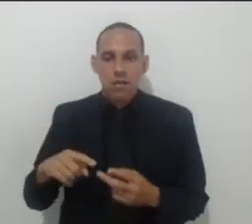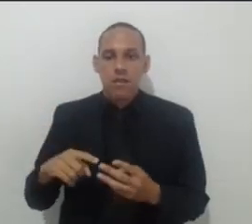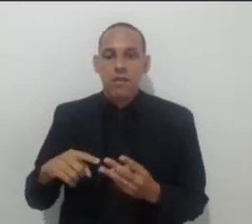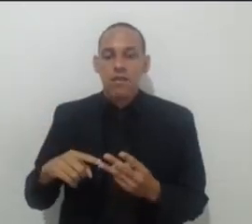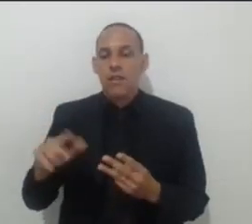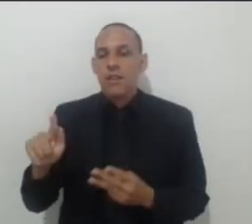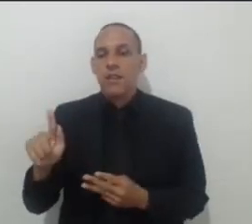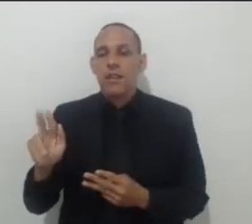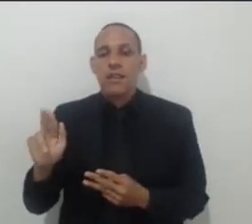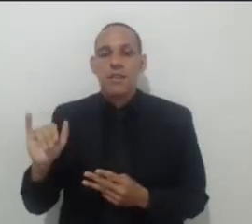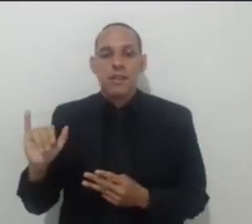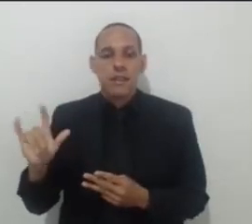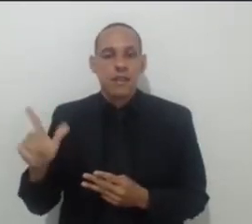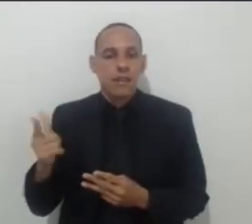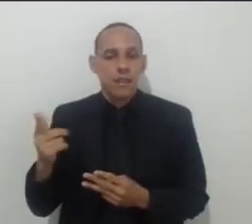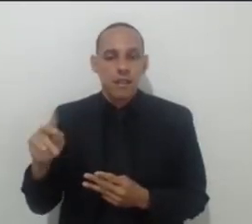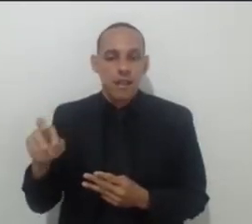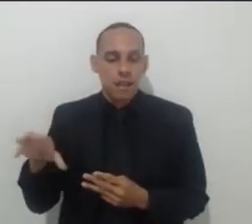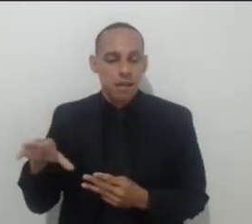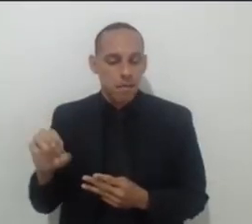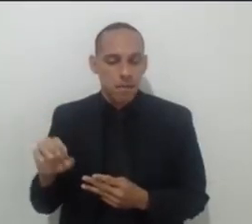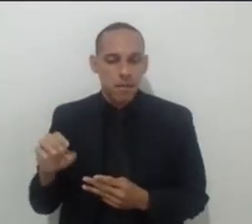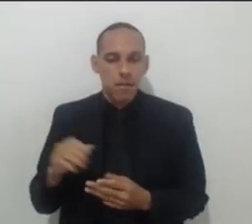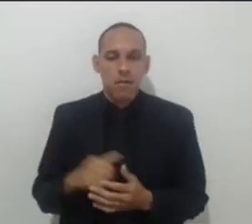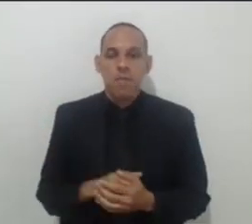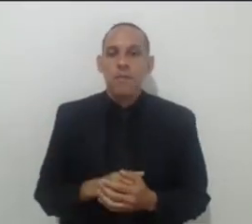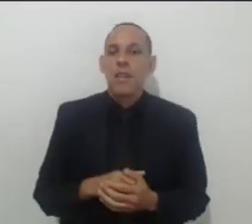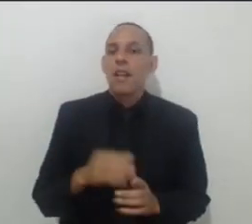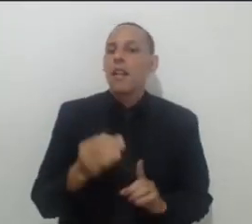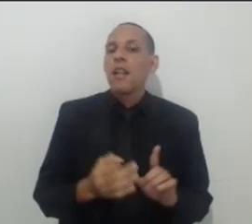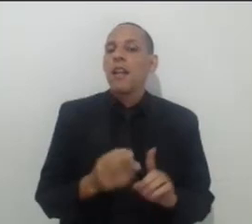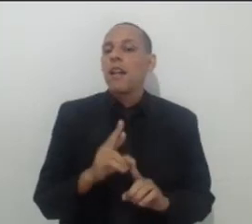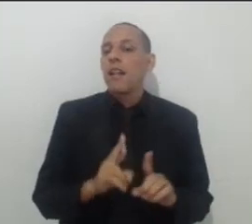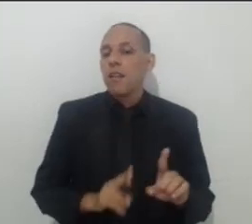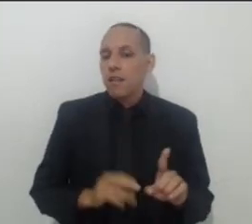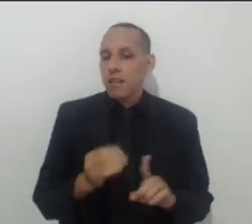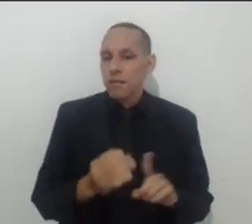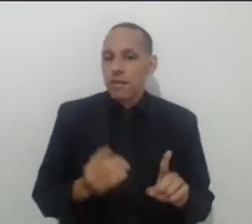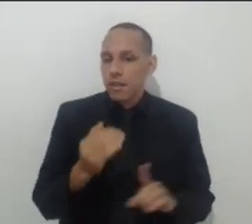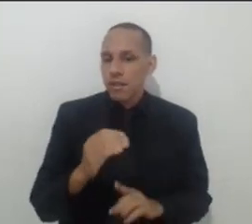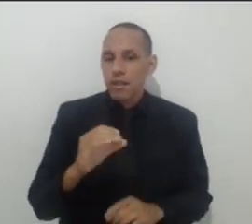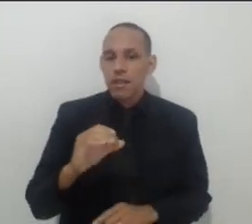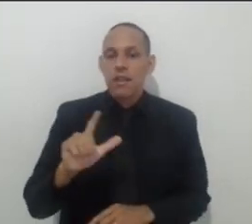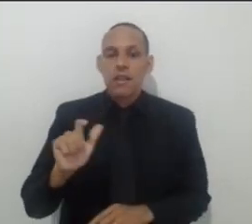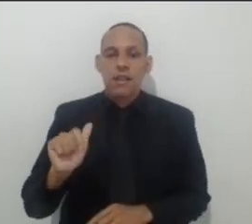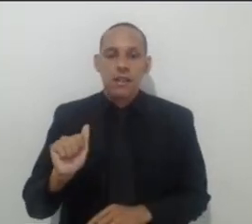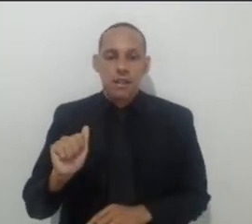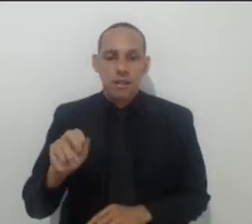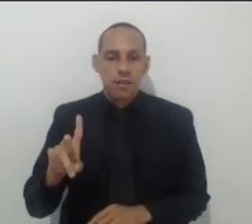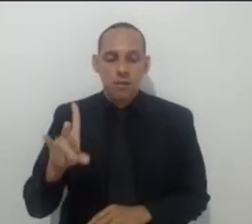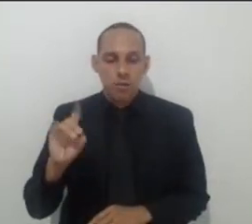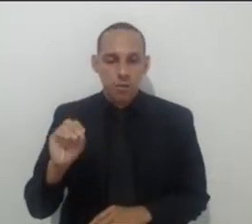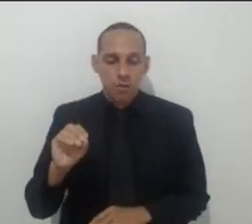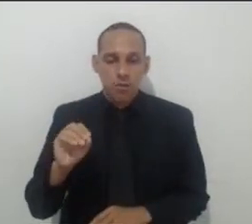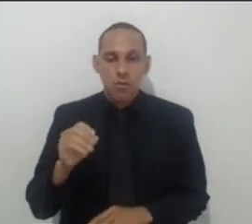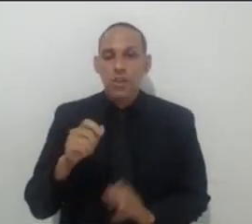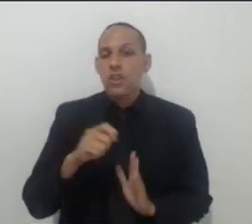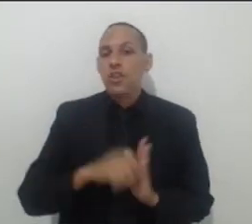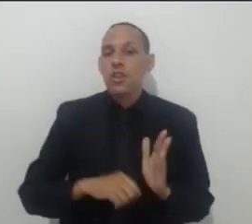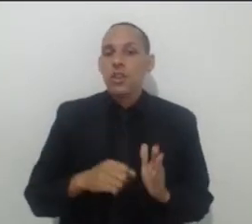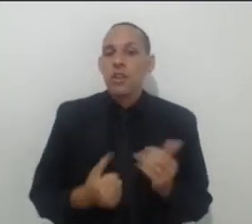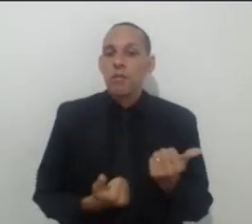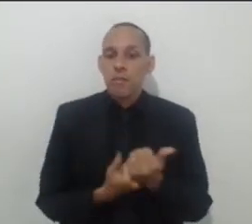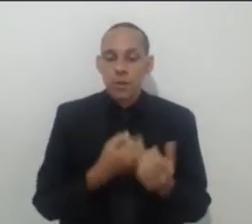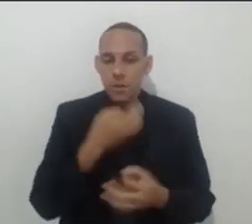da relatoria do desembargador Cláudio Manuel de Amorim Santos, e está inscrito para sustentação oral Dr.